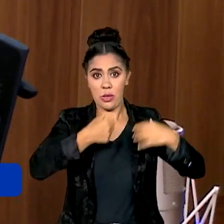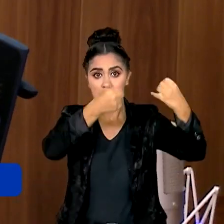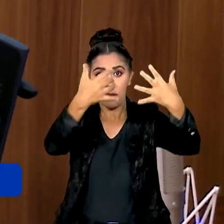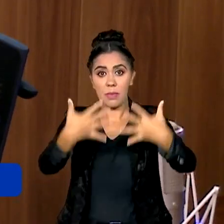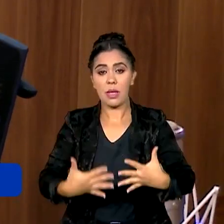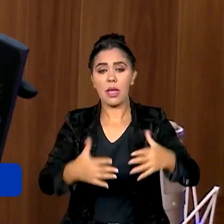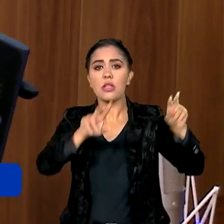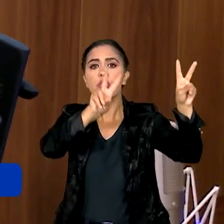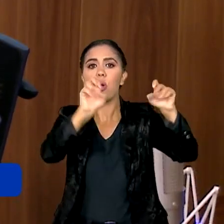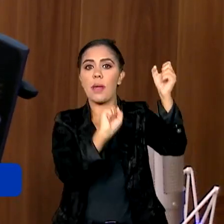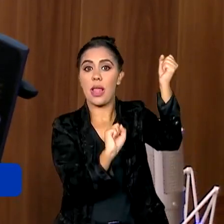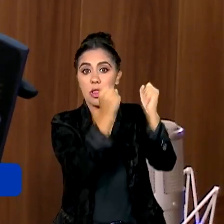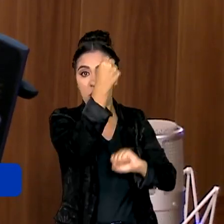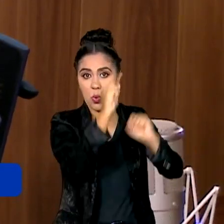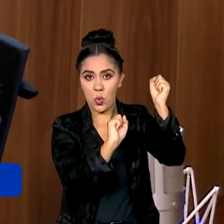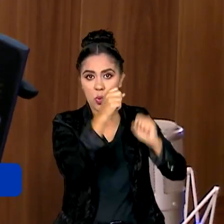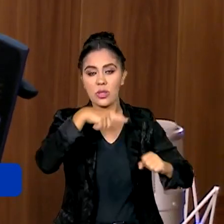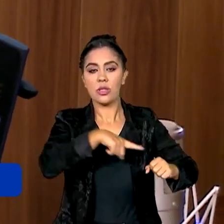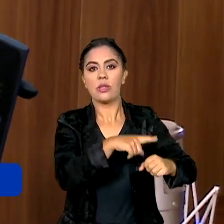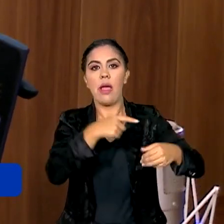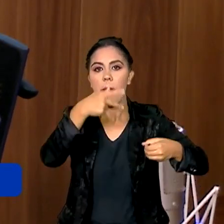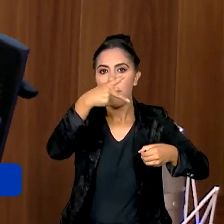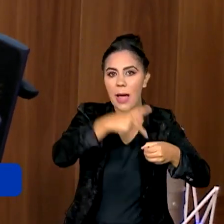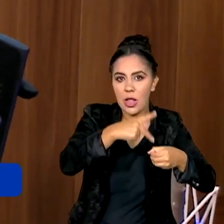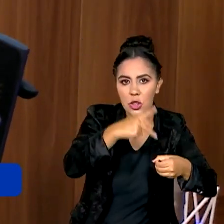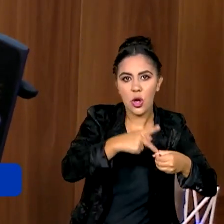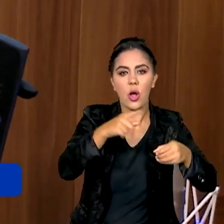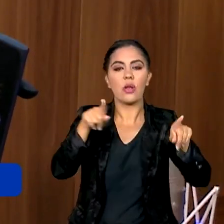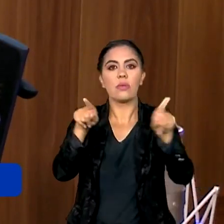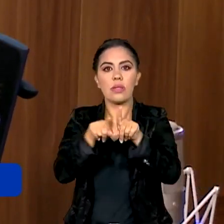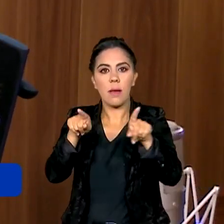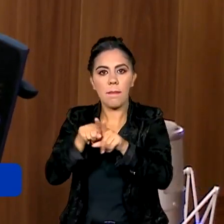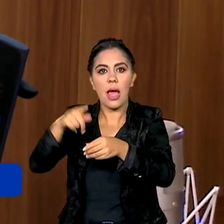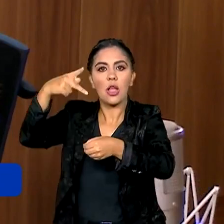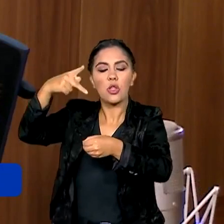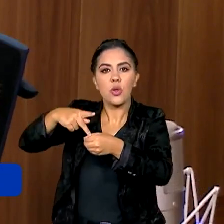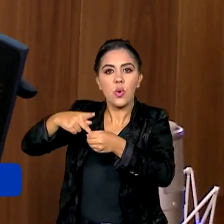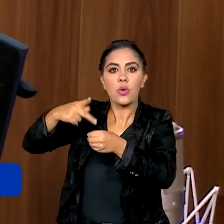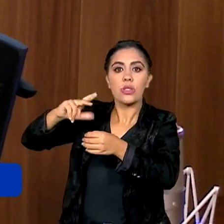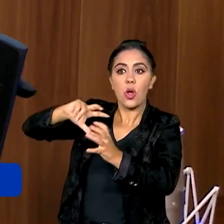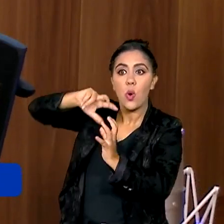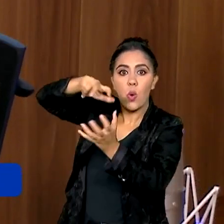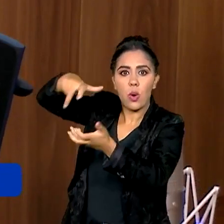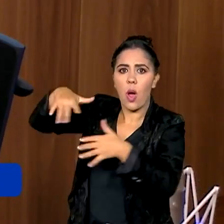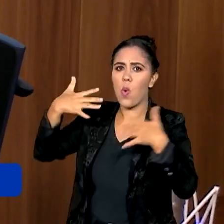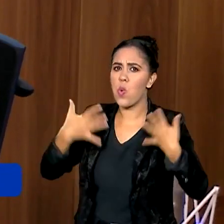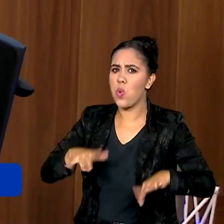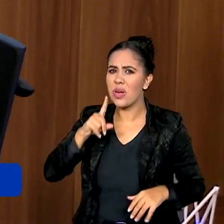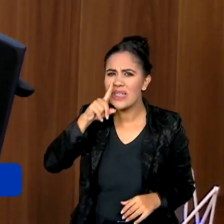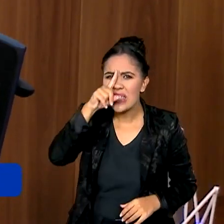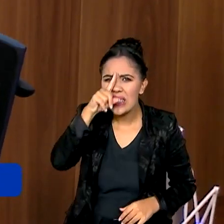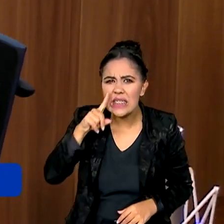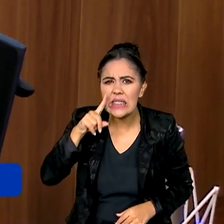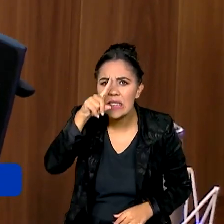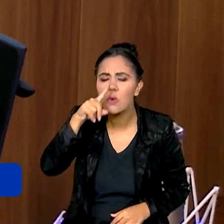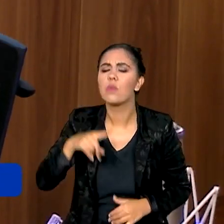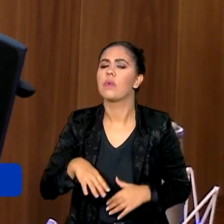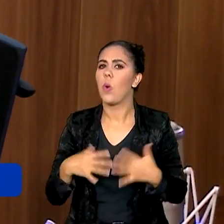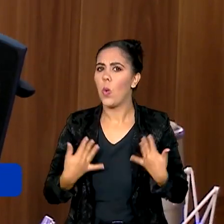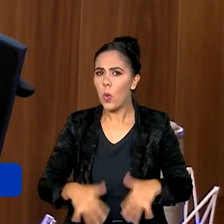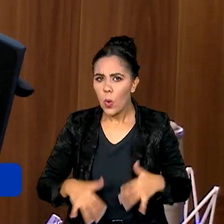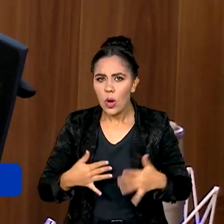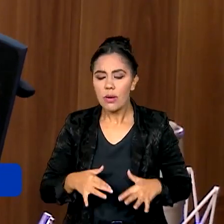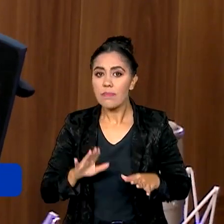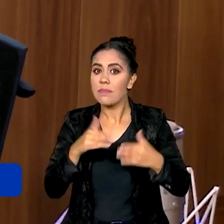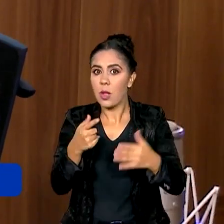de petróleo, indústria petroquímica, de petróleo, indústria nuclear, são indústria de altíssimo risco e, portanto, você